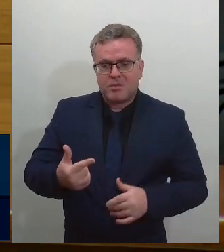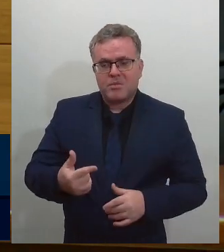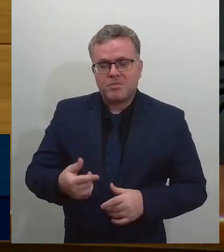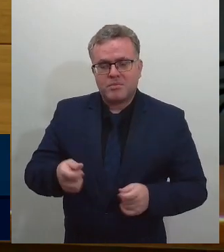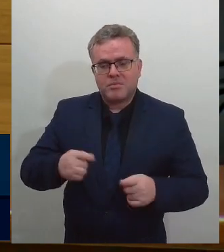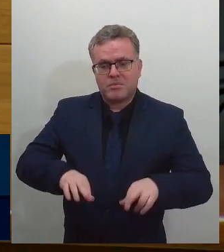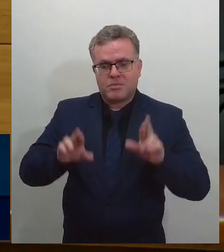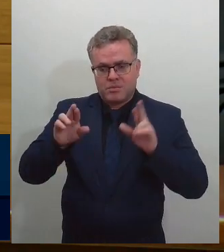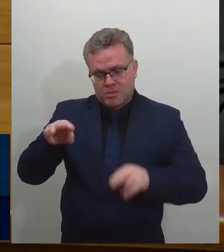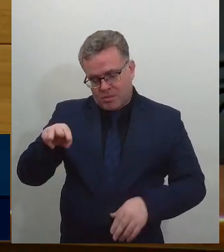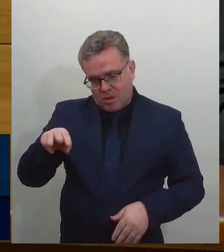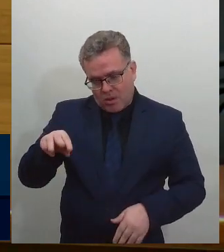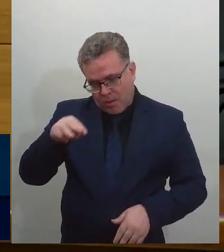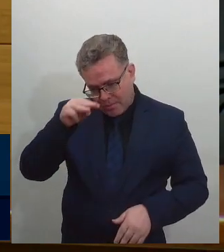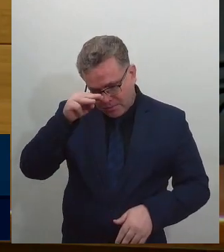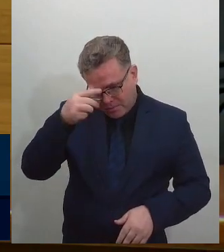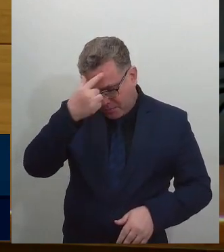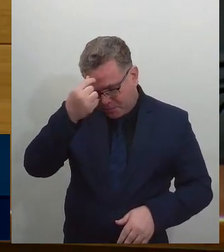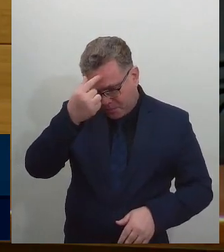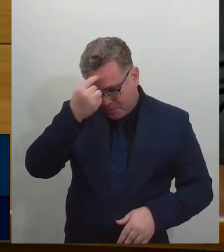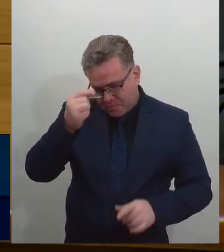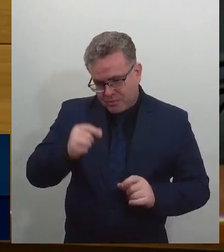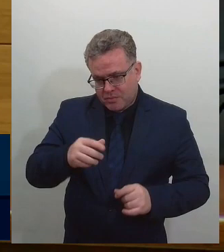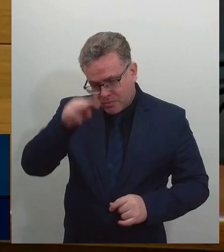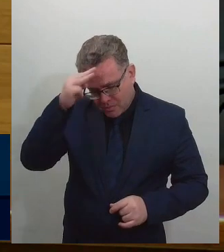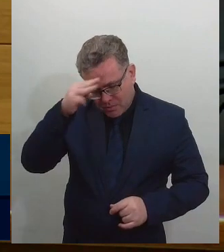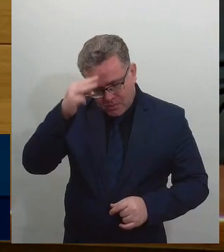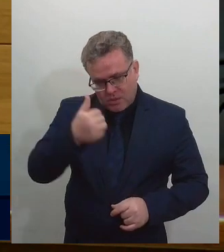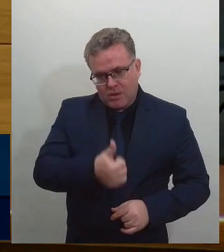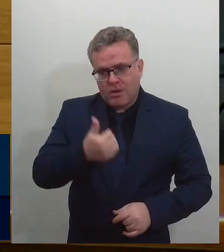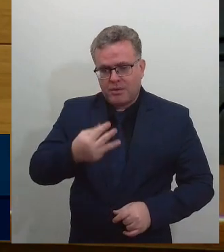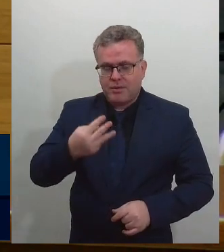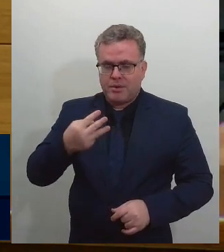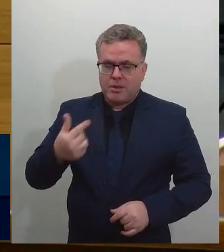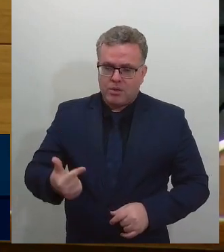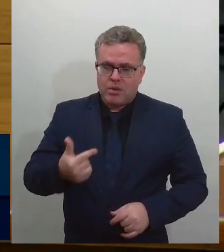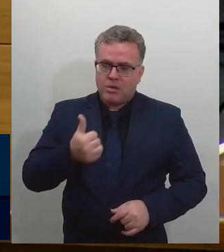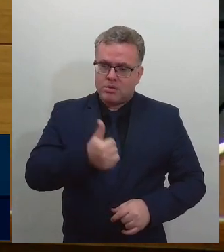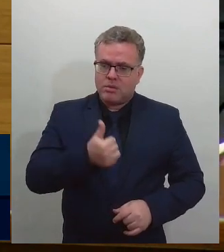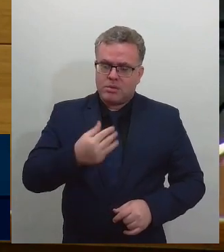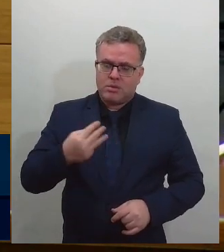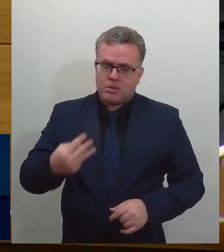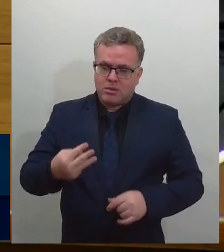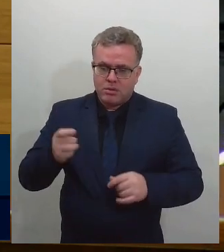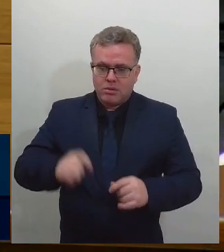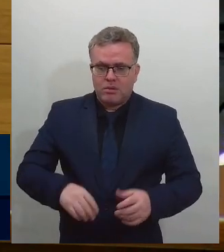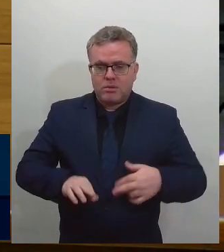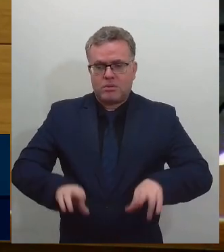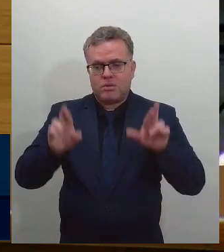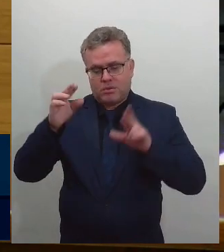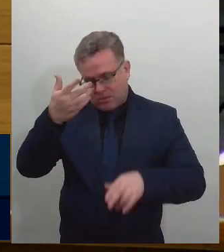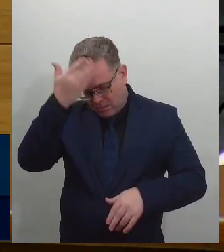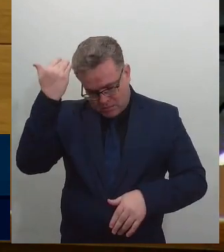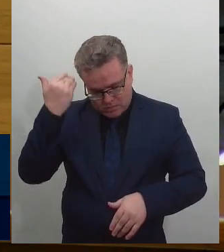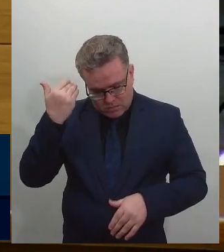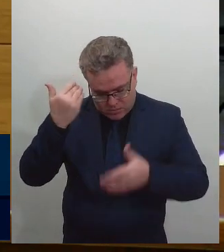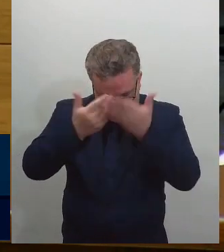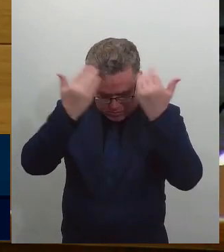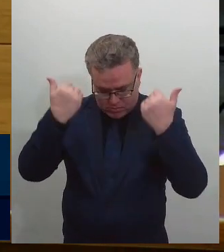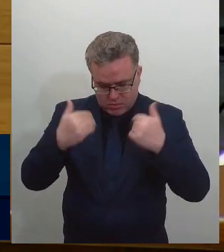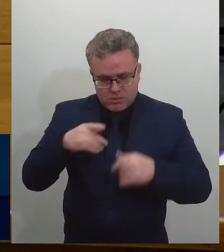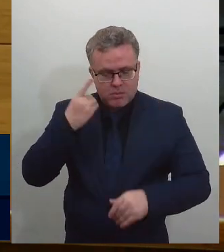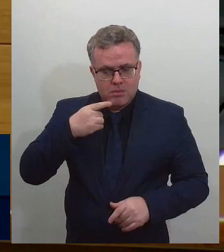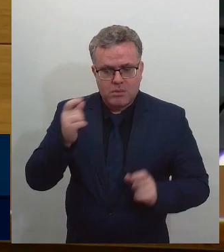número 129 e 130/2023, deputado doutor Samuel. Indicação 504/2023, deputado Adailto